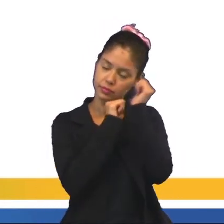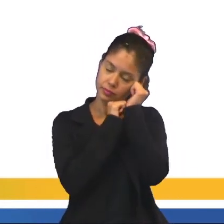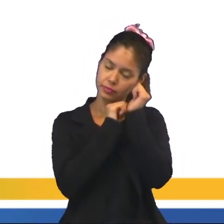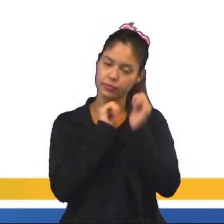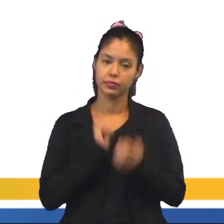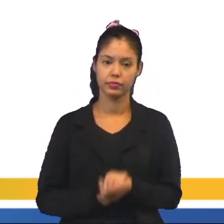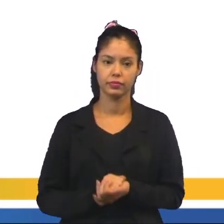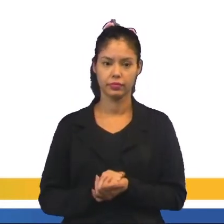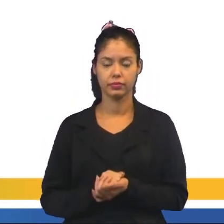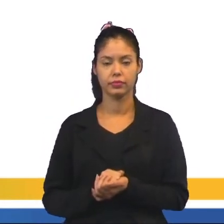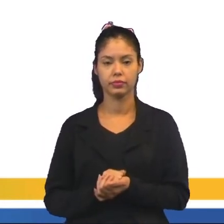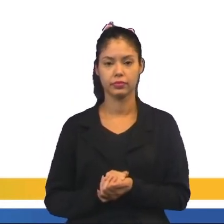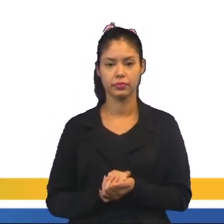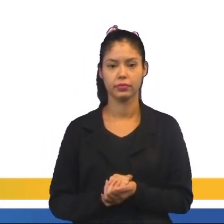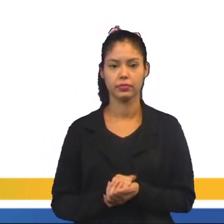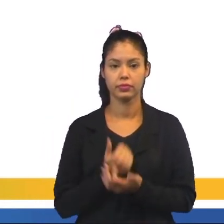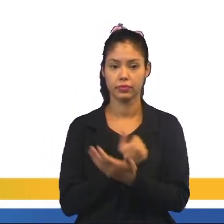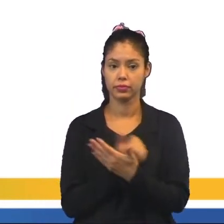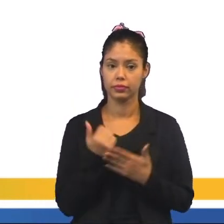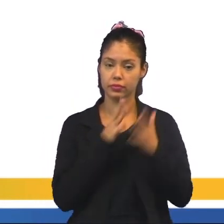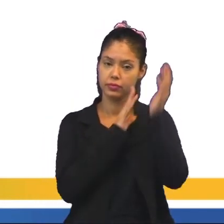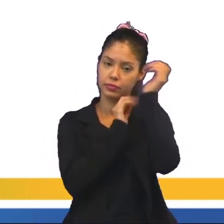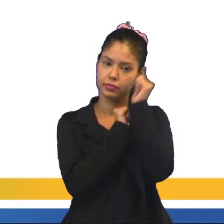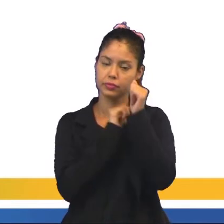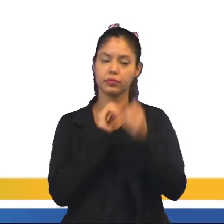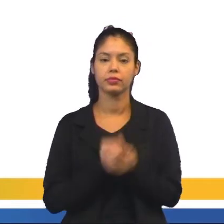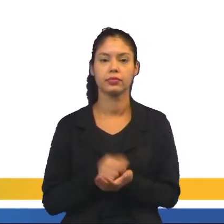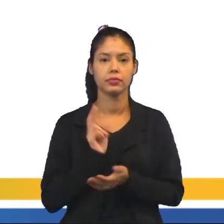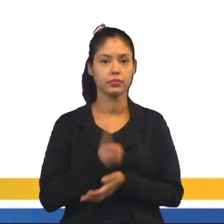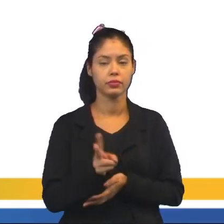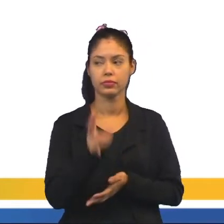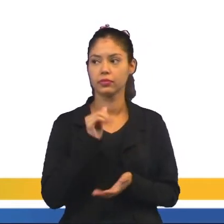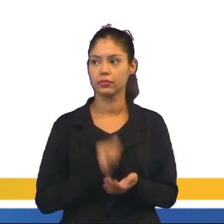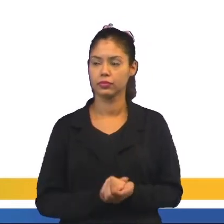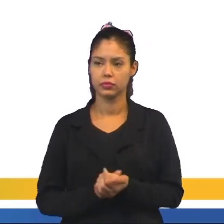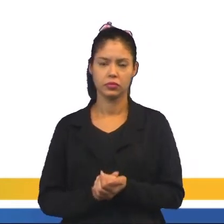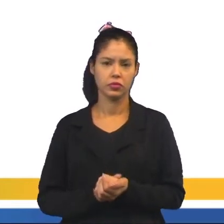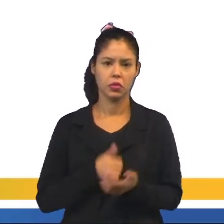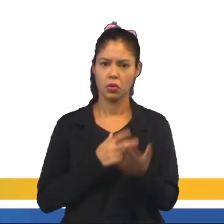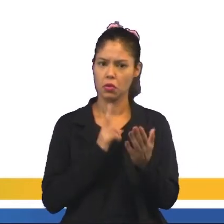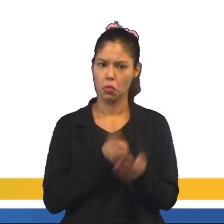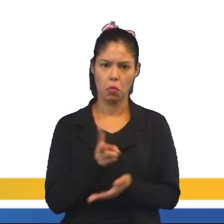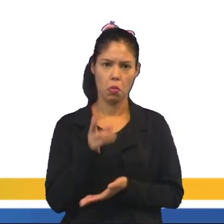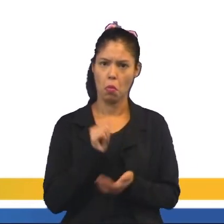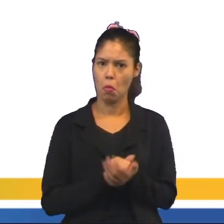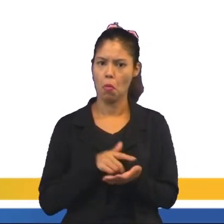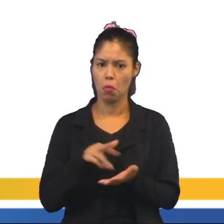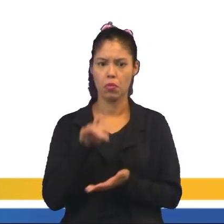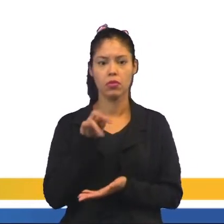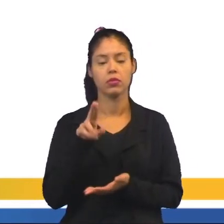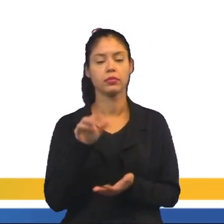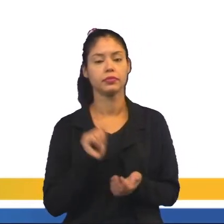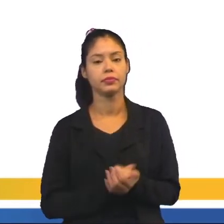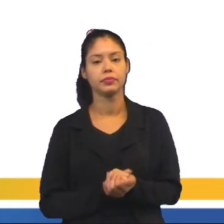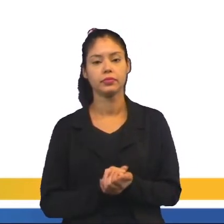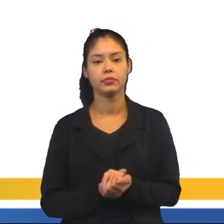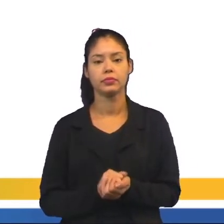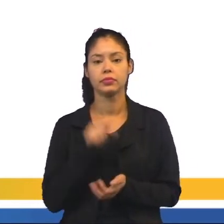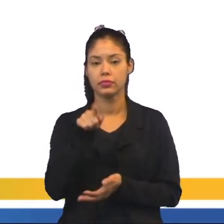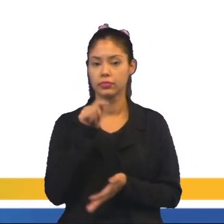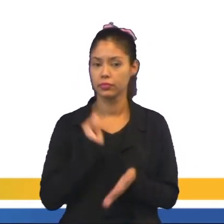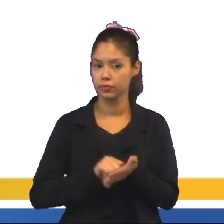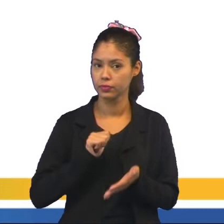né ação de dormir né é uma ação permanente ou seja ninguém lá vem andando né não sei que fez isso não tá